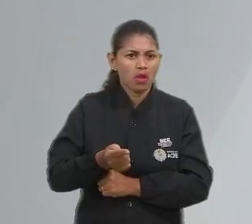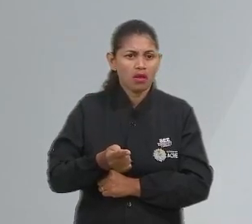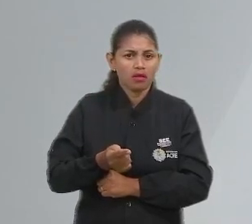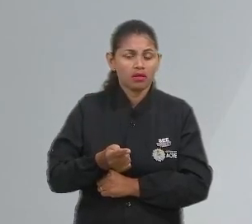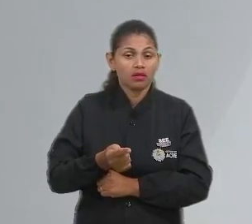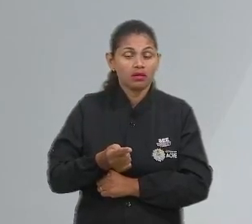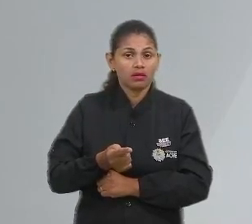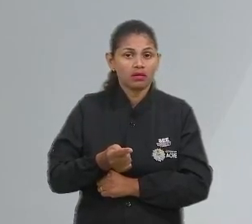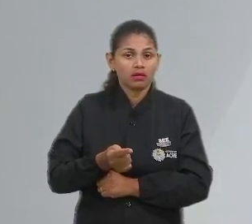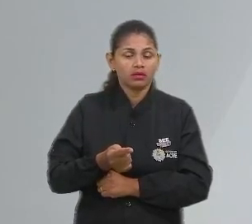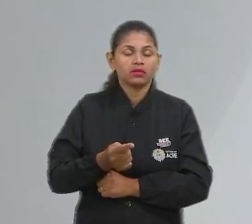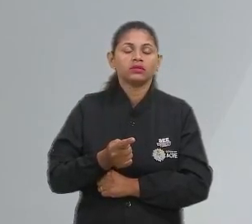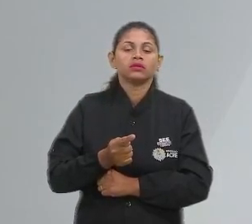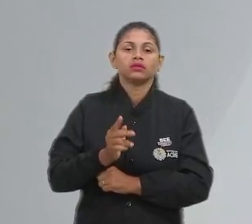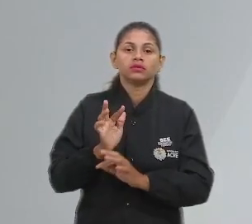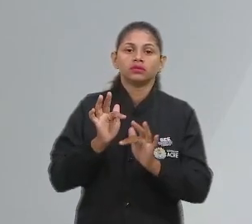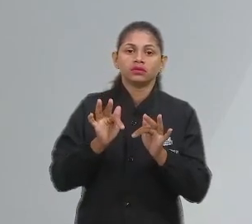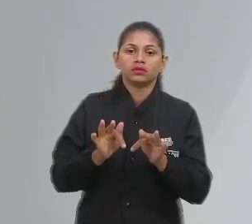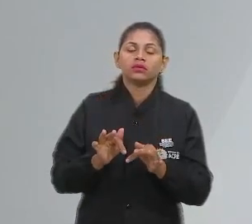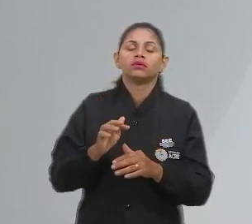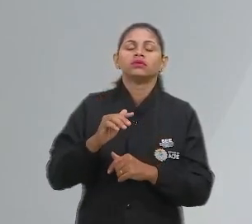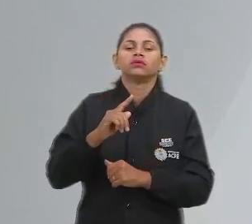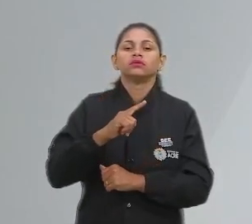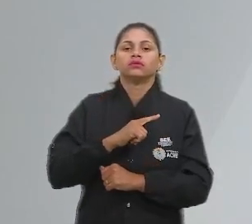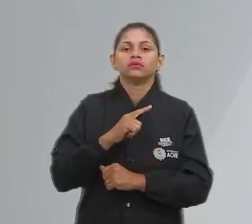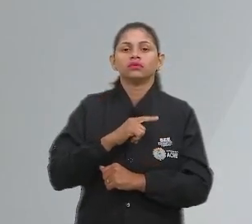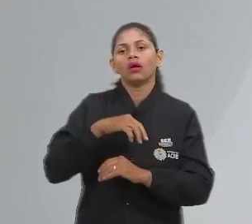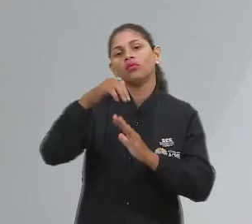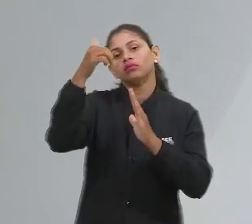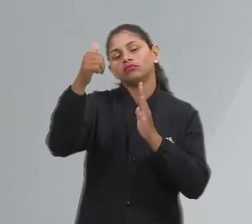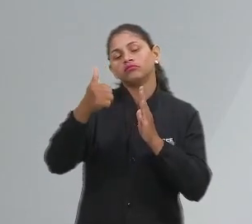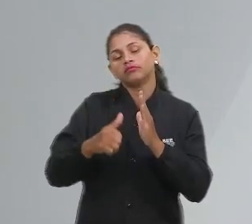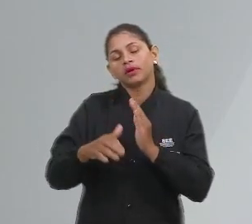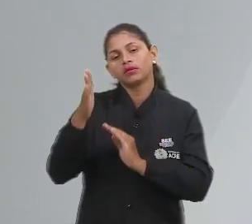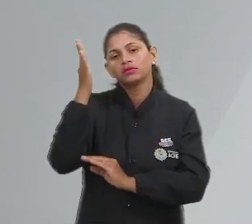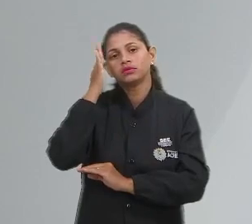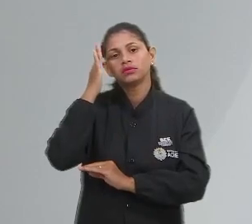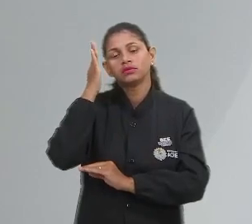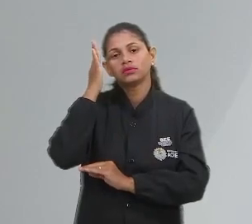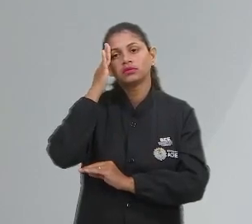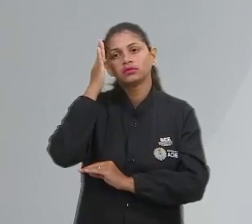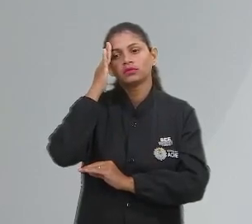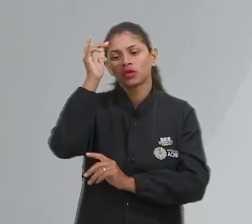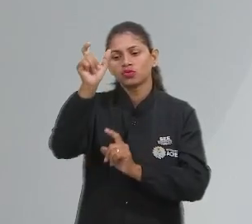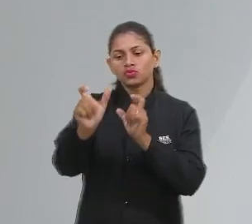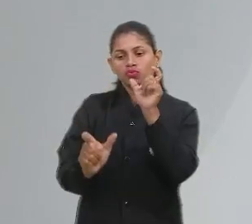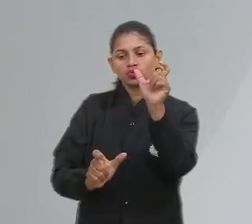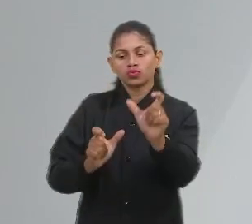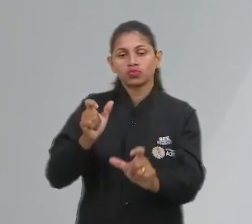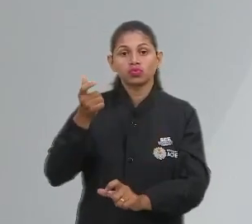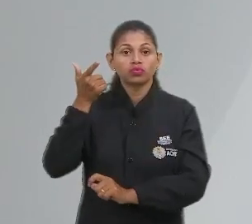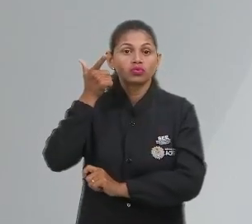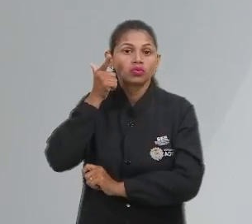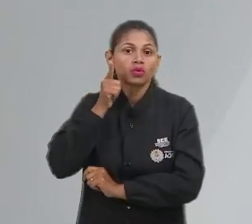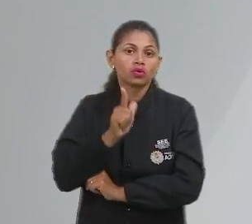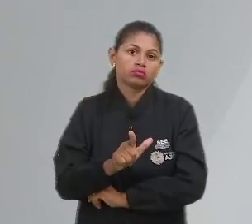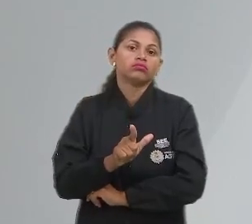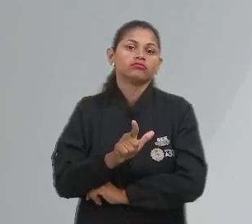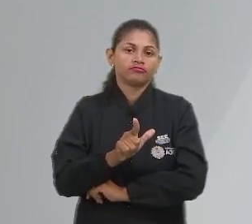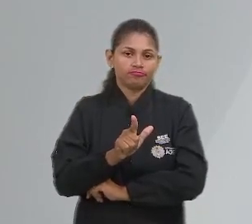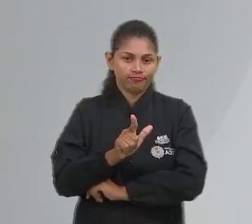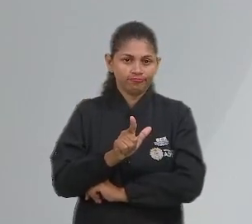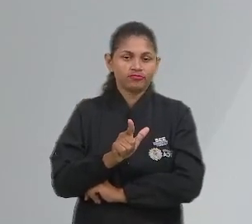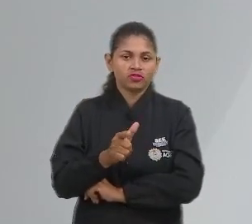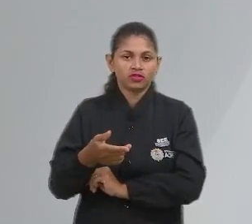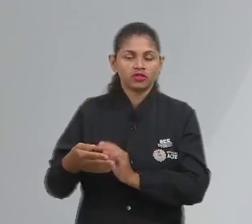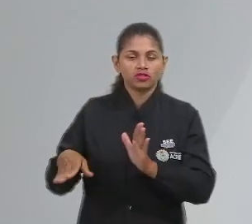desse jogo tem uma avaliação que é para saber se o jogador conseguiu, né, chegar no foco, conseguiu